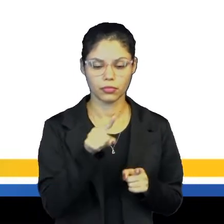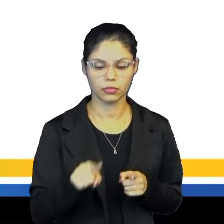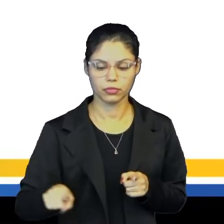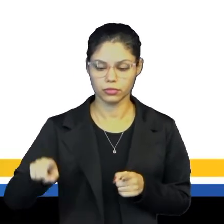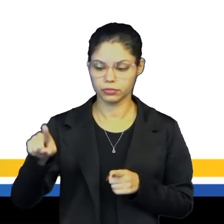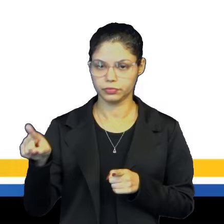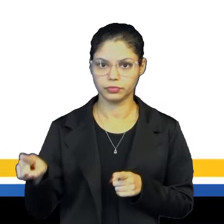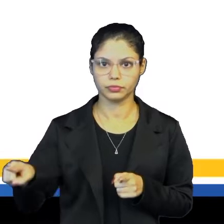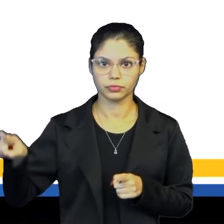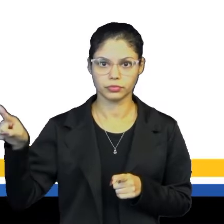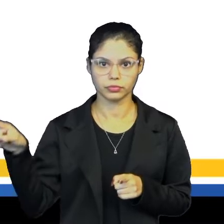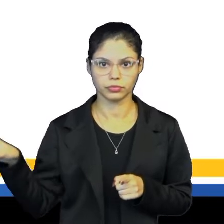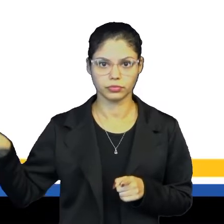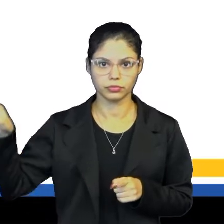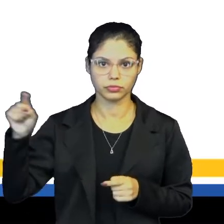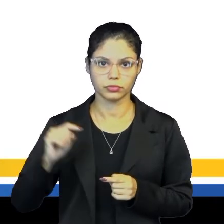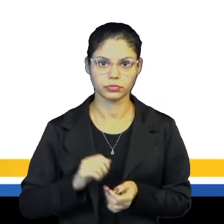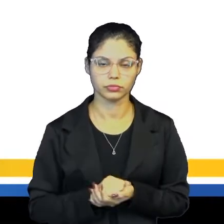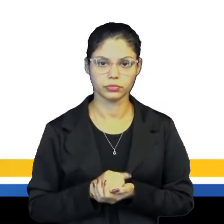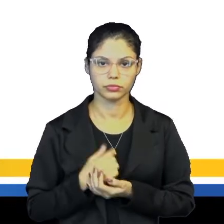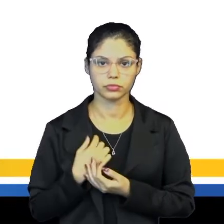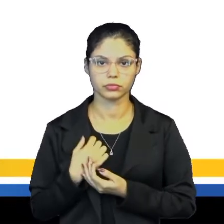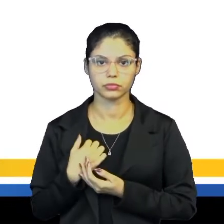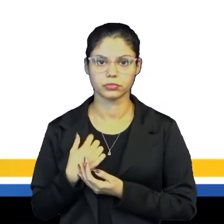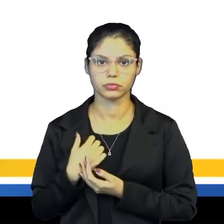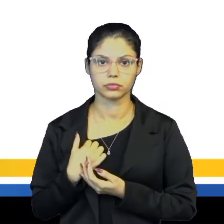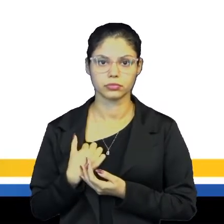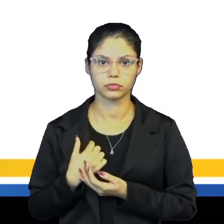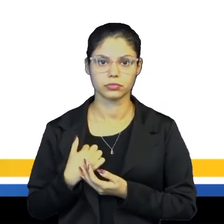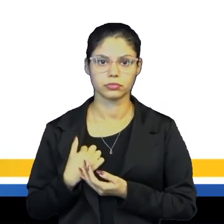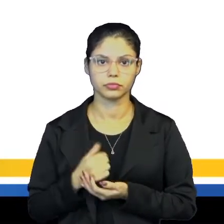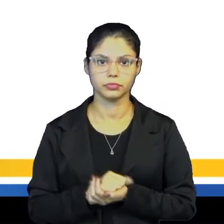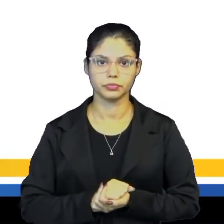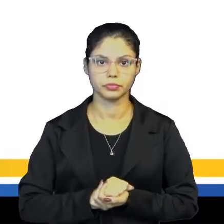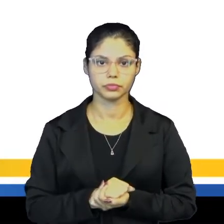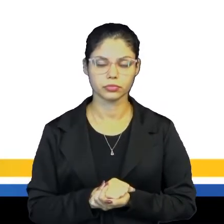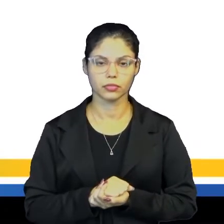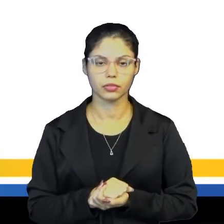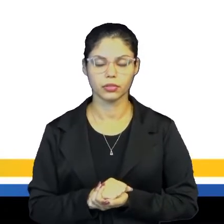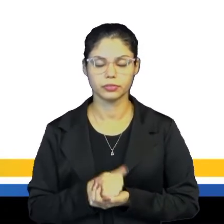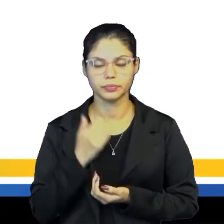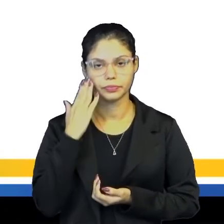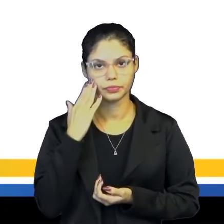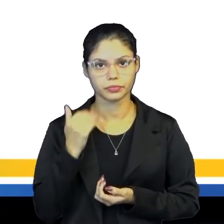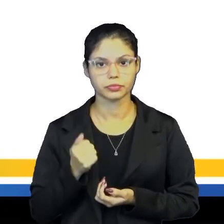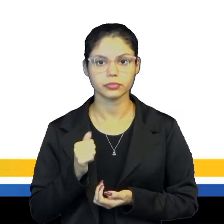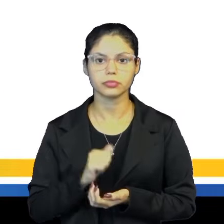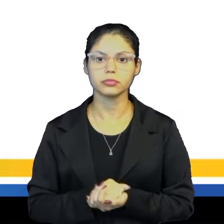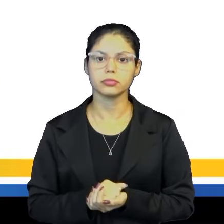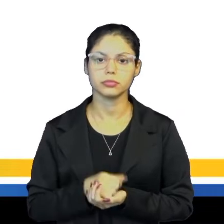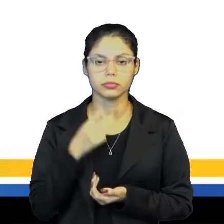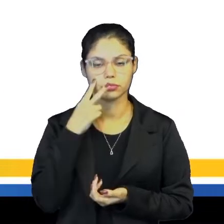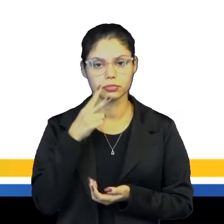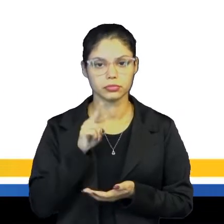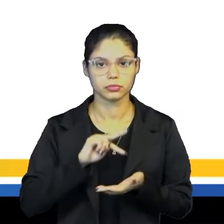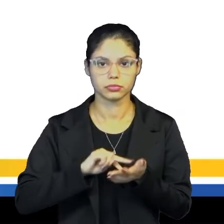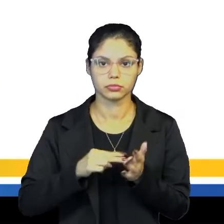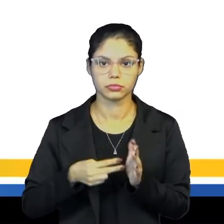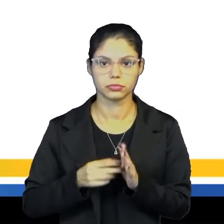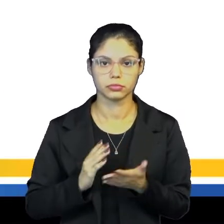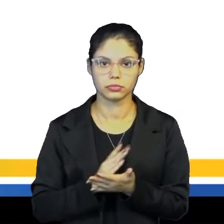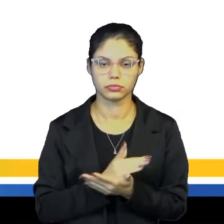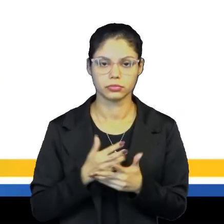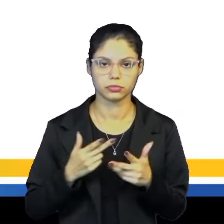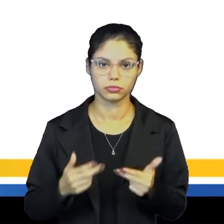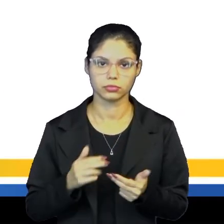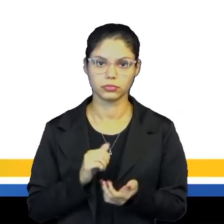aí, certo? A casinha lá, ó, é uma forma. Quando forma, você sabe que já significa alguma